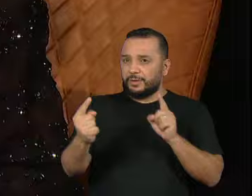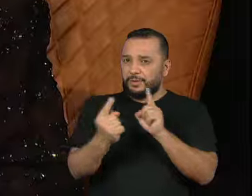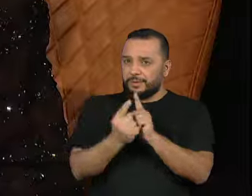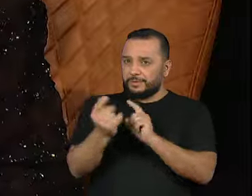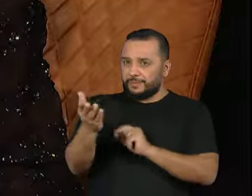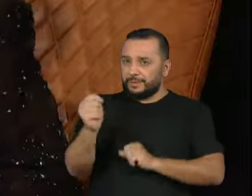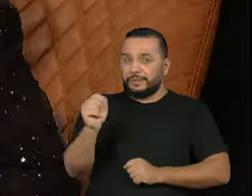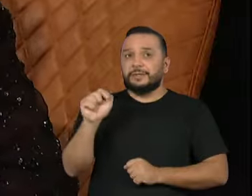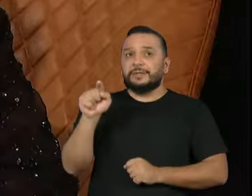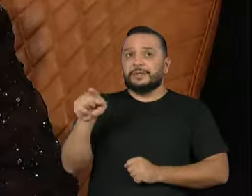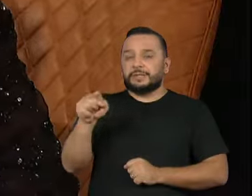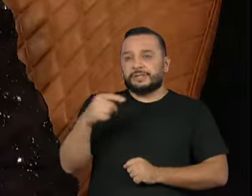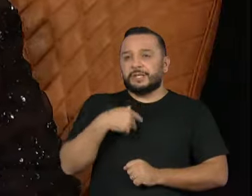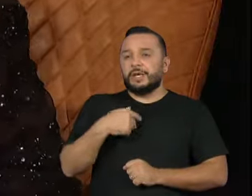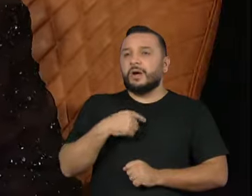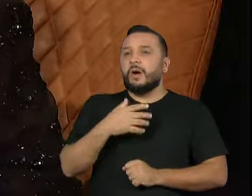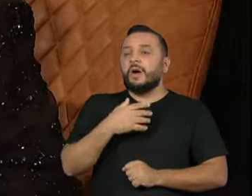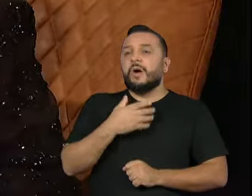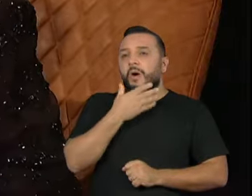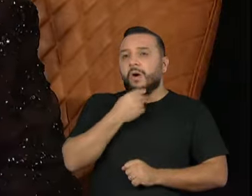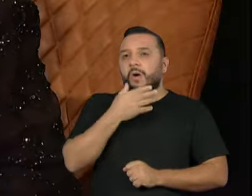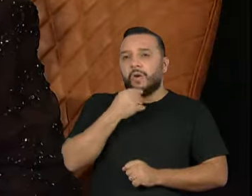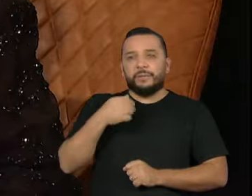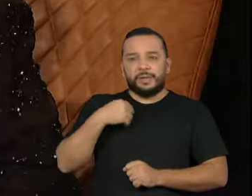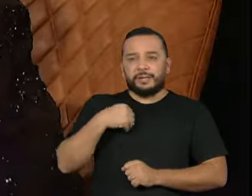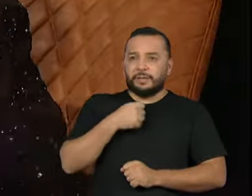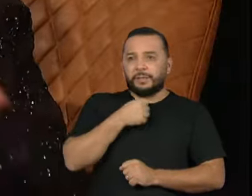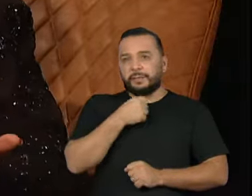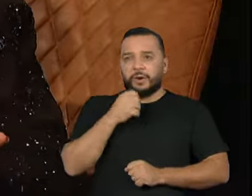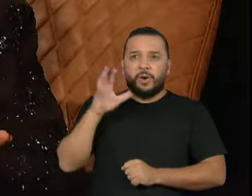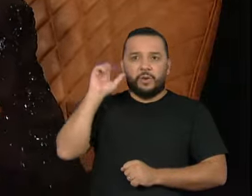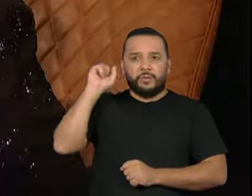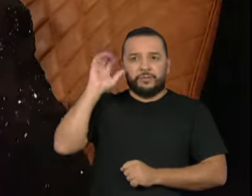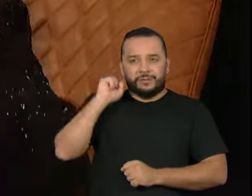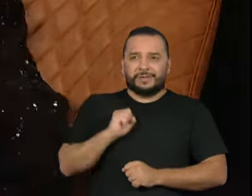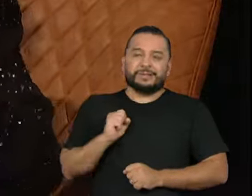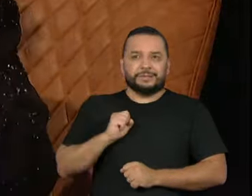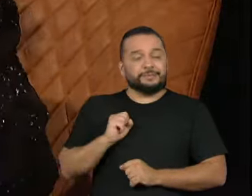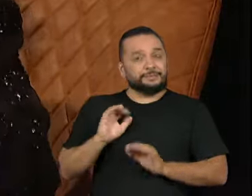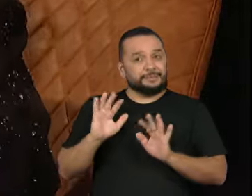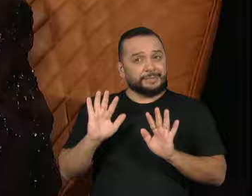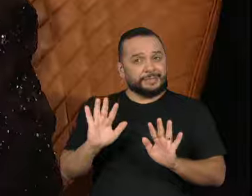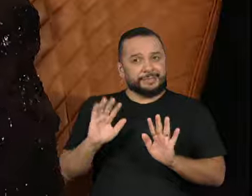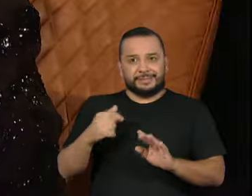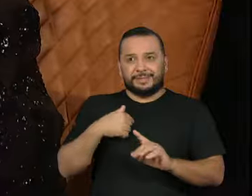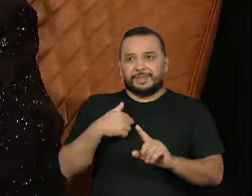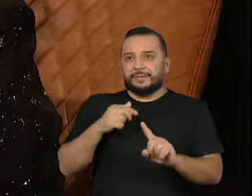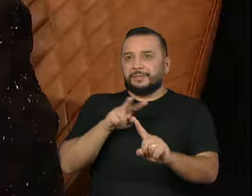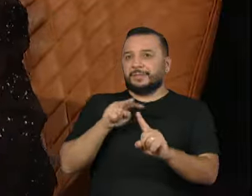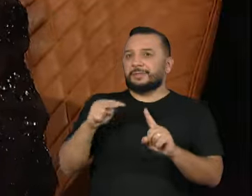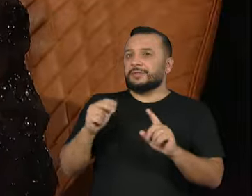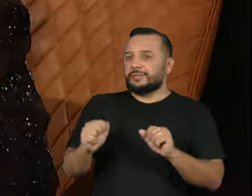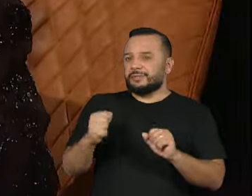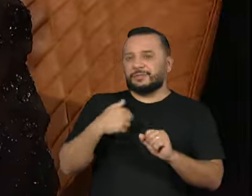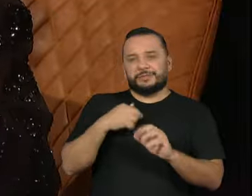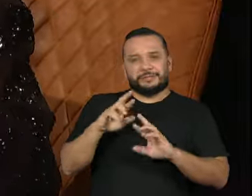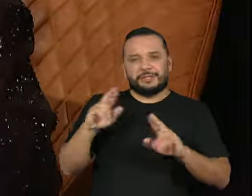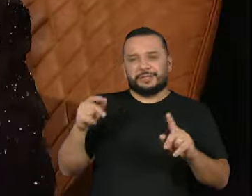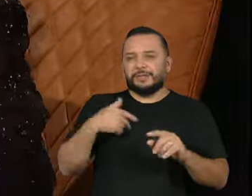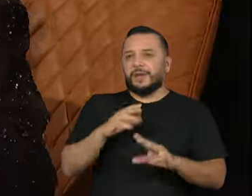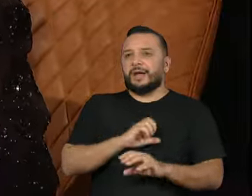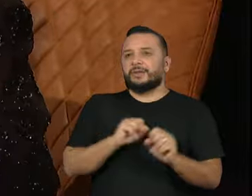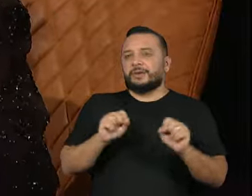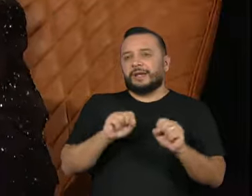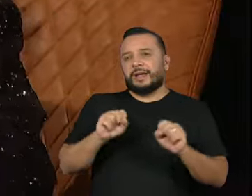que passar a ouvir homens cantando. E eu realmente, eu tinha uma visão engraçada, eu adorava as cantoras, mas o